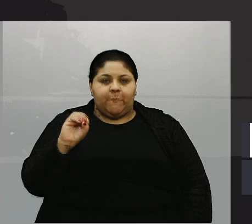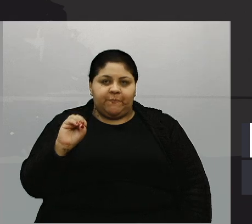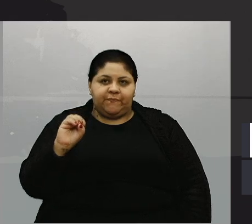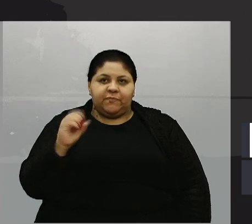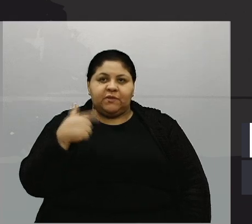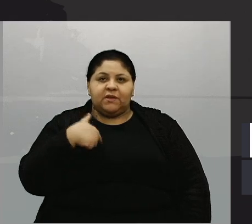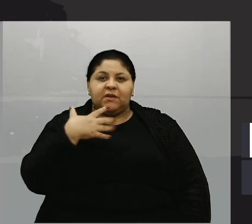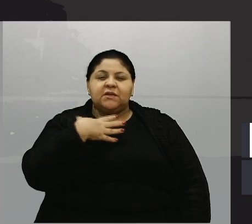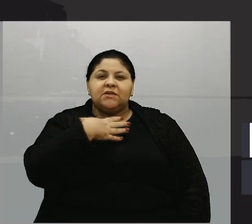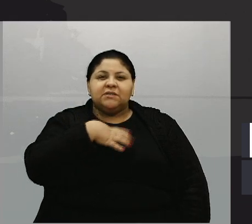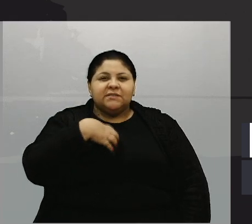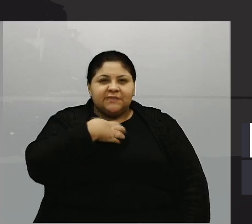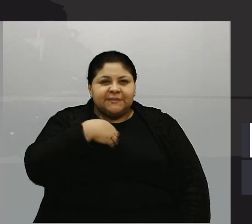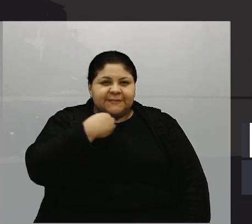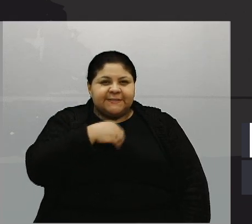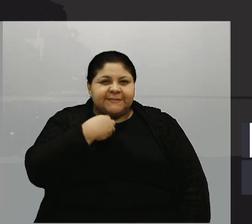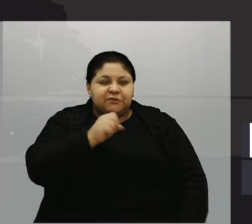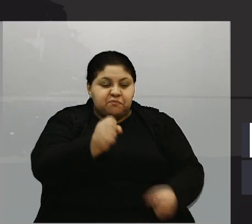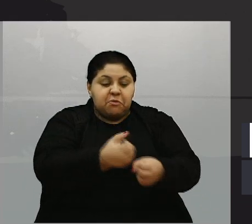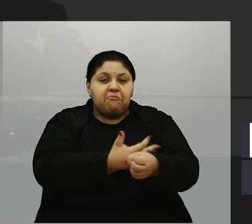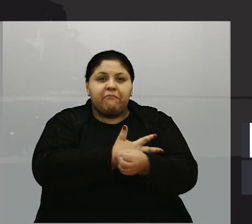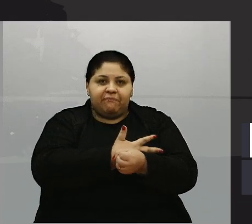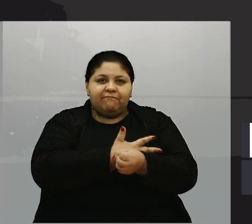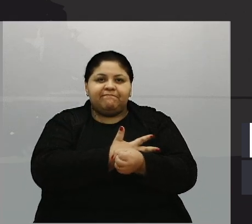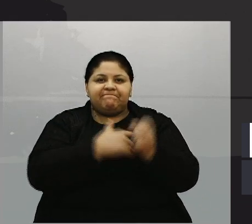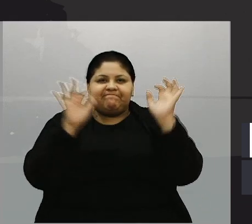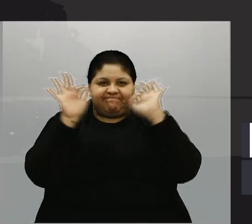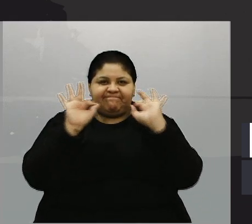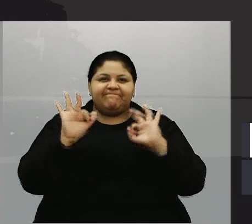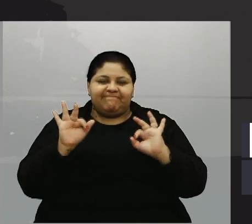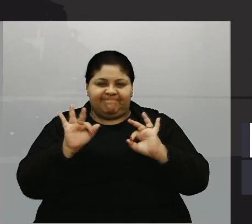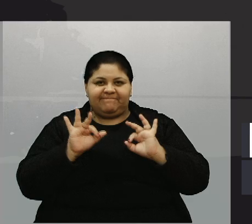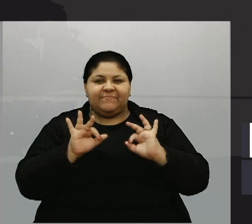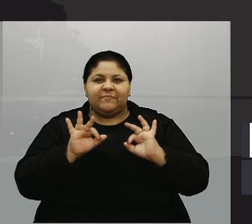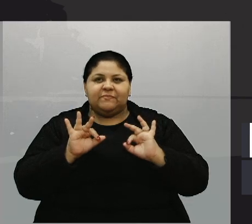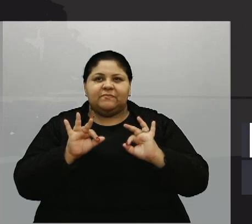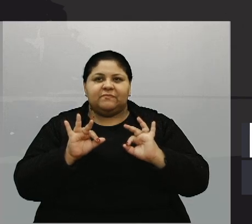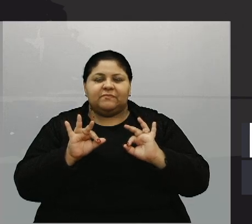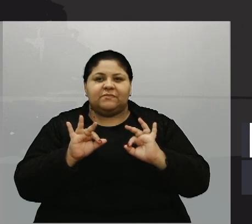eu senti neles uma grande emoção, uma grande alegria.